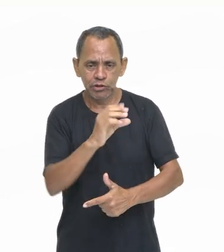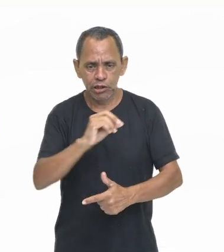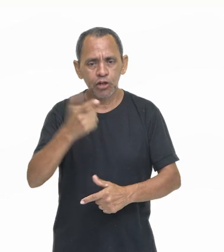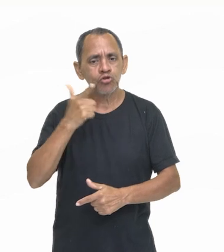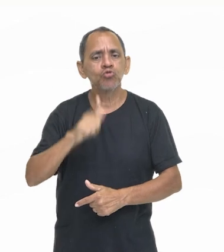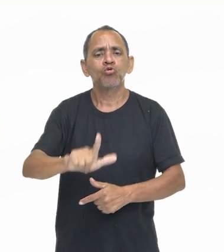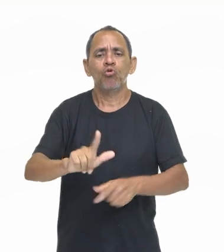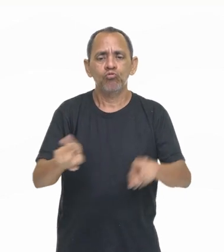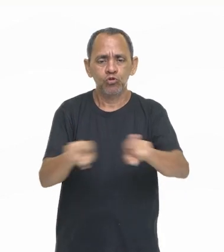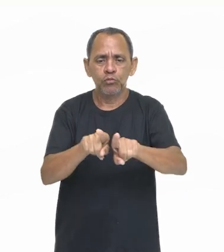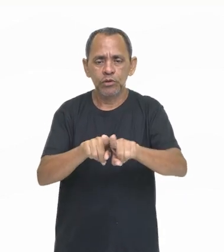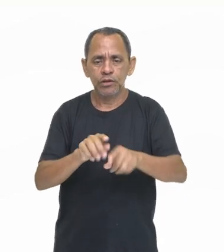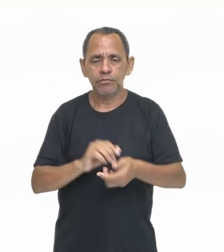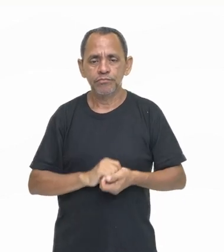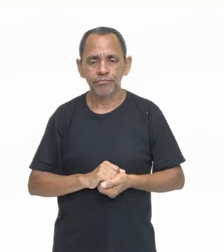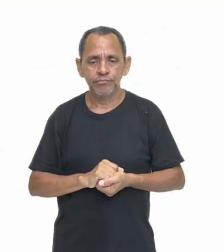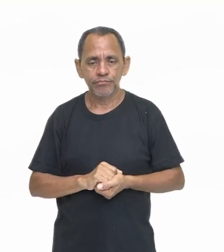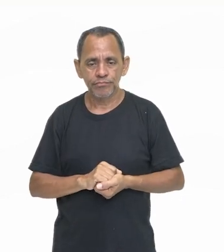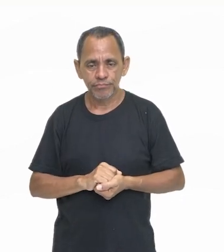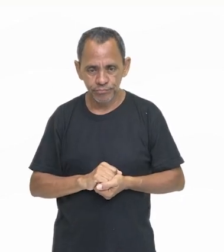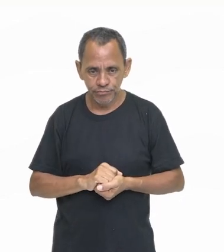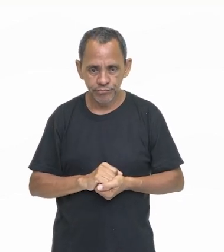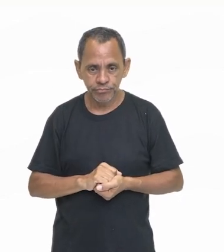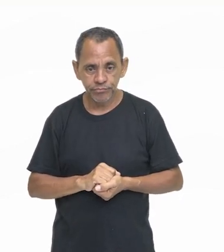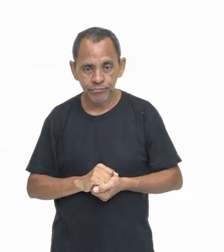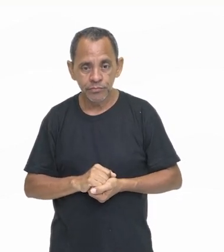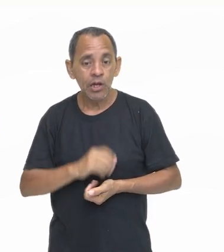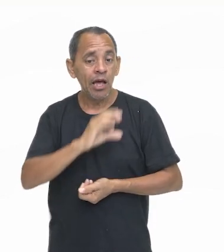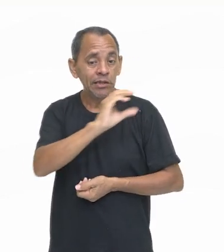Então, dividir por 10 novamente, nós vamos ter aqui